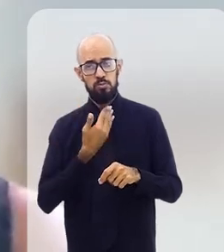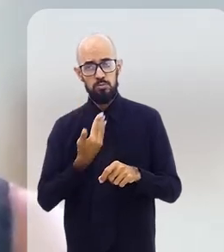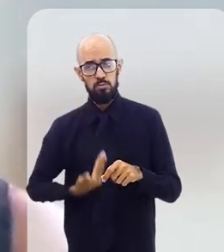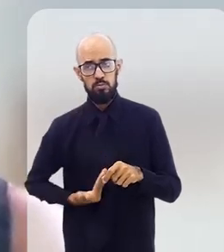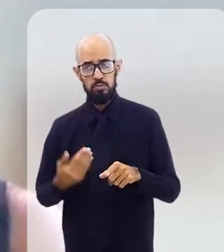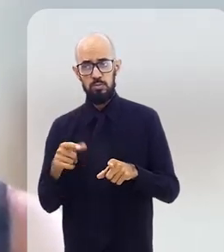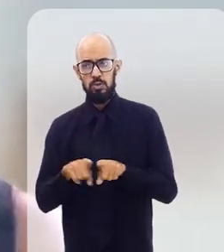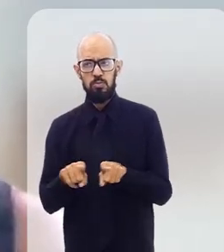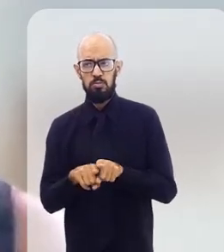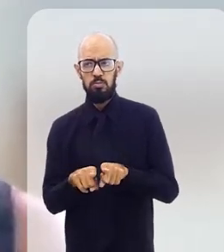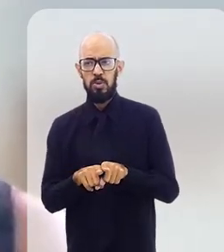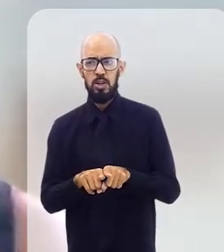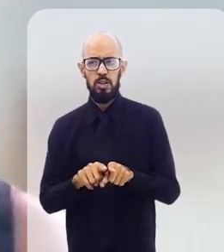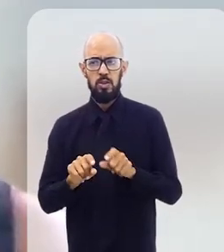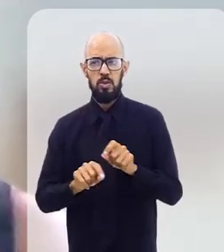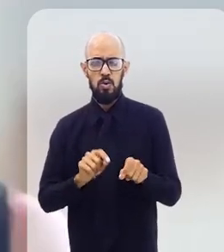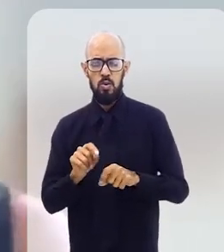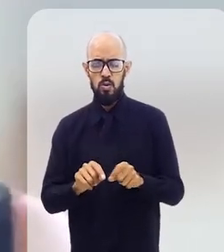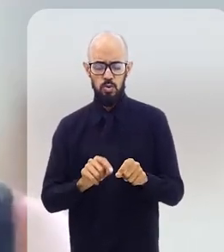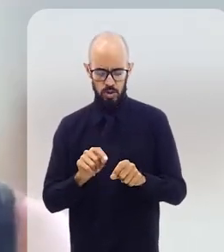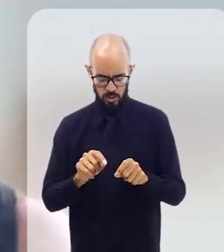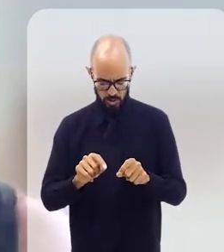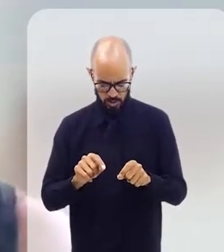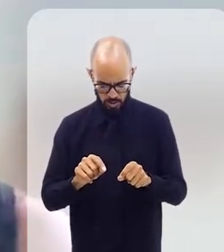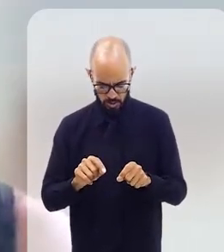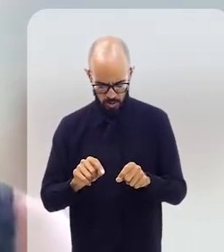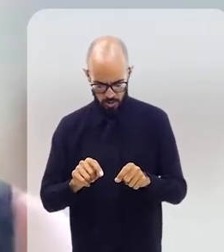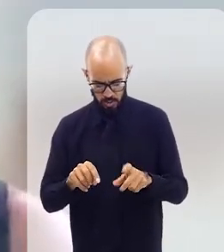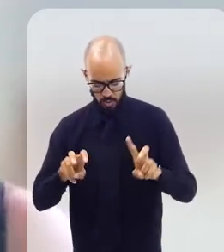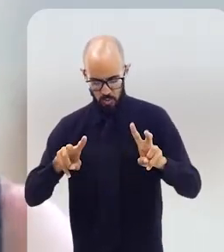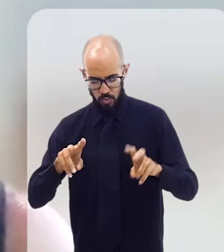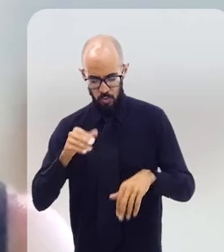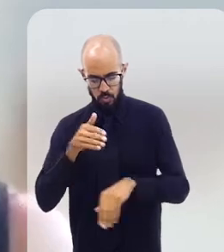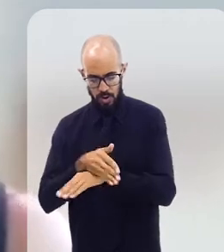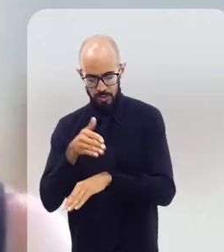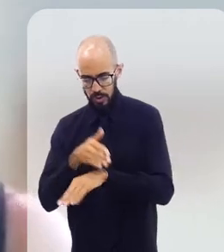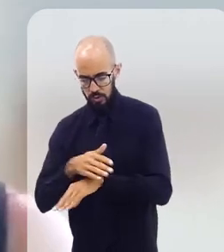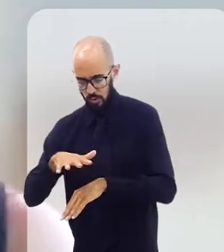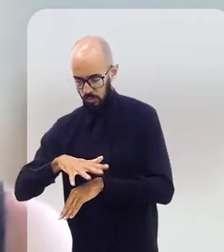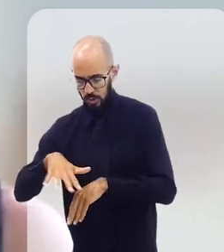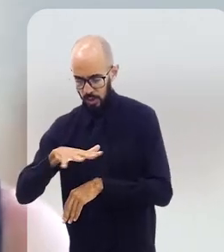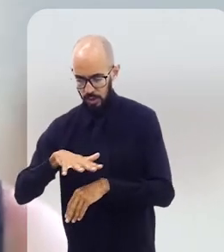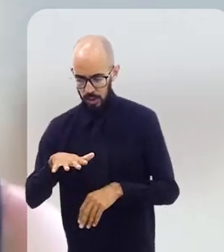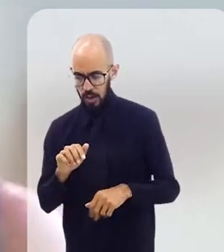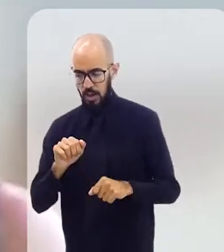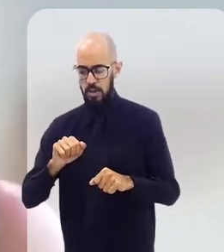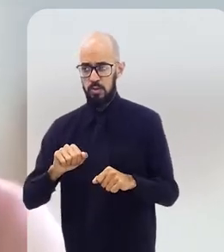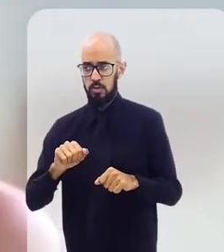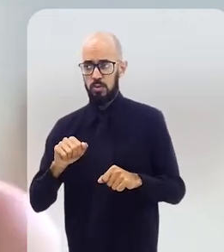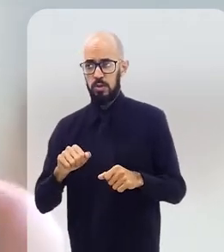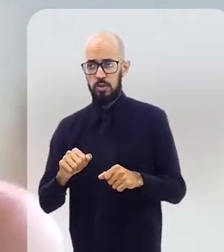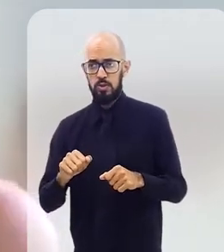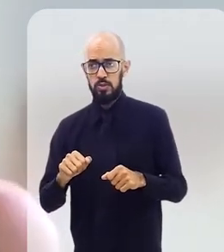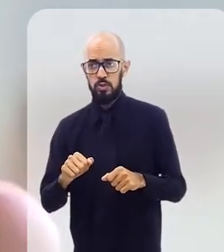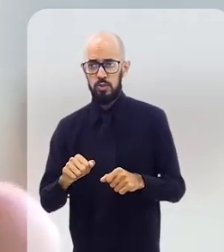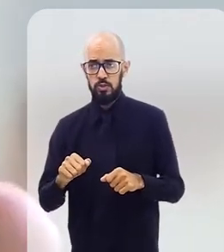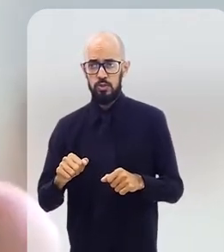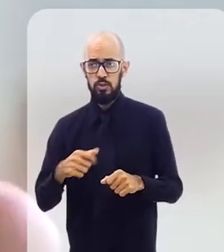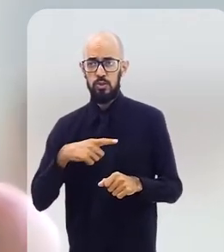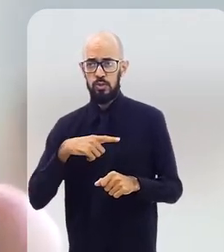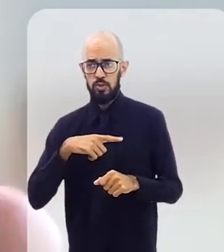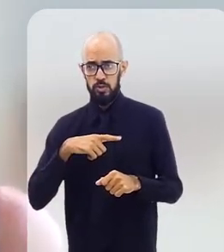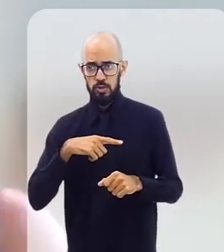negócio. Além disso, a gente viu também a questão de acesso ao mercado, né? A gente levou para essas empresas